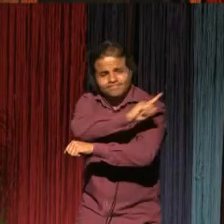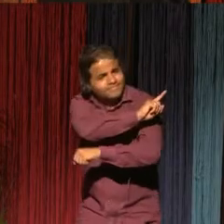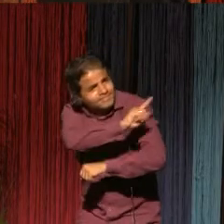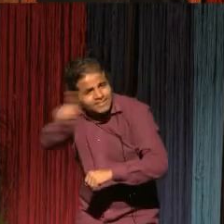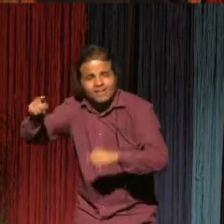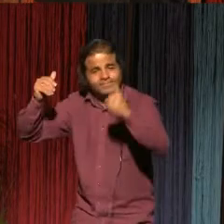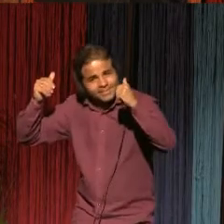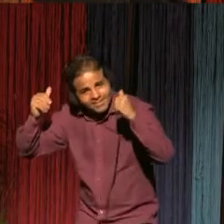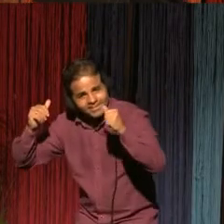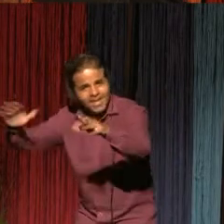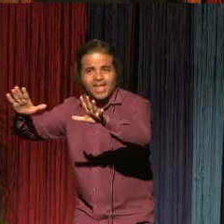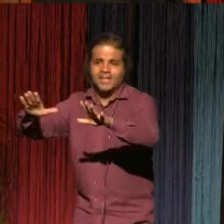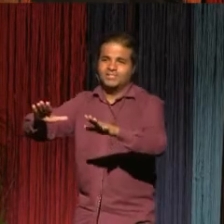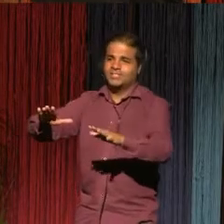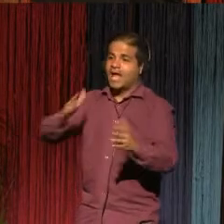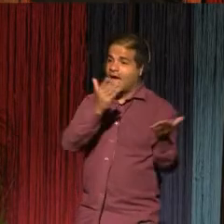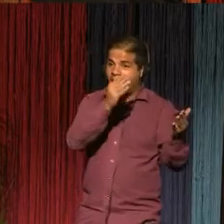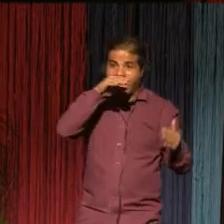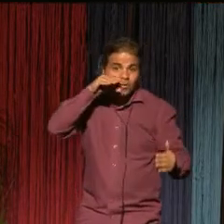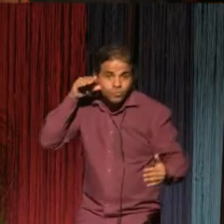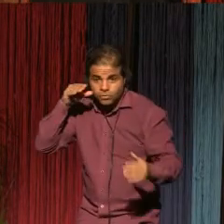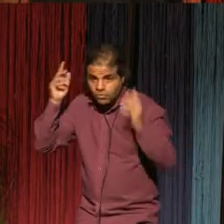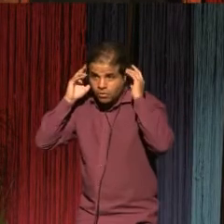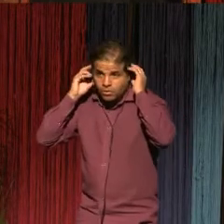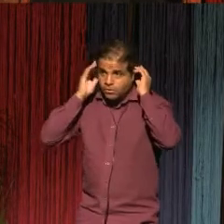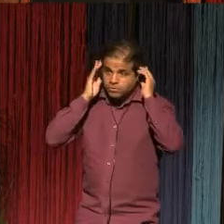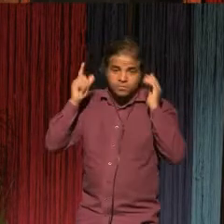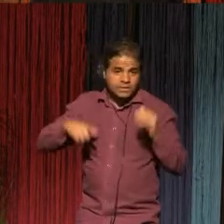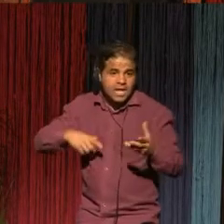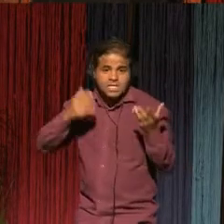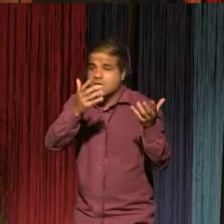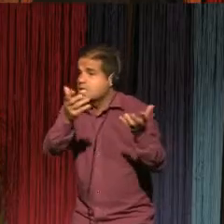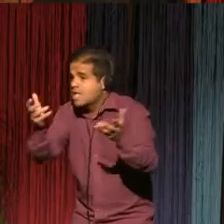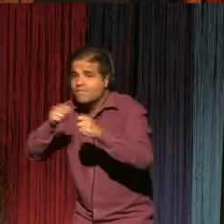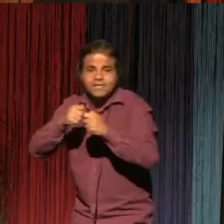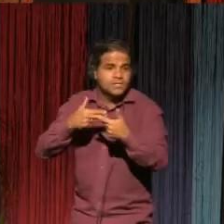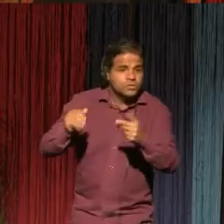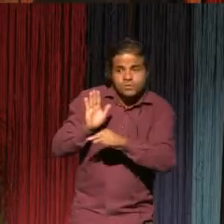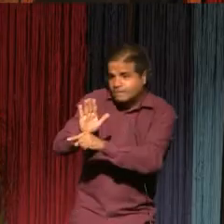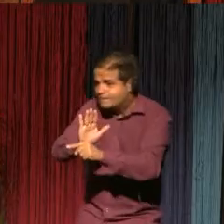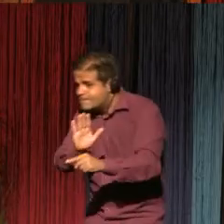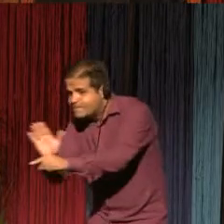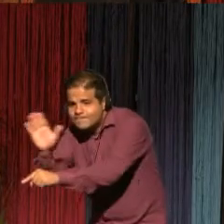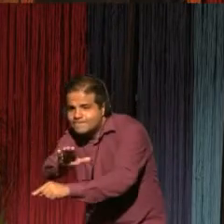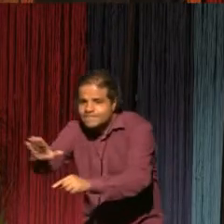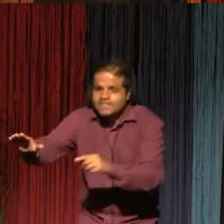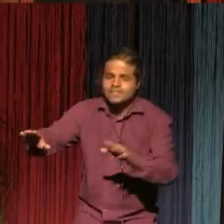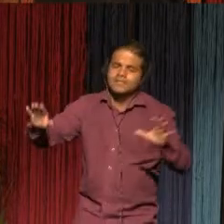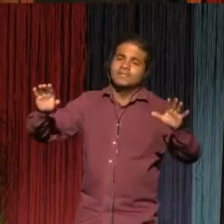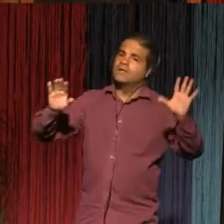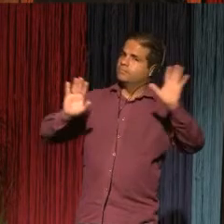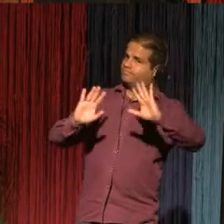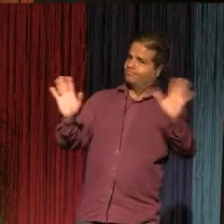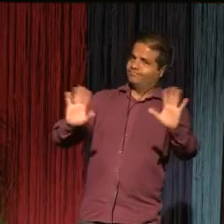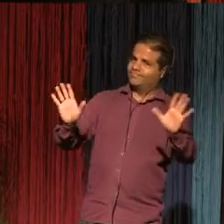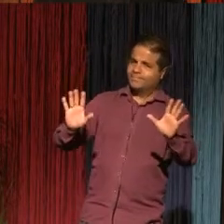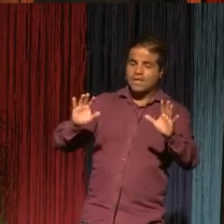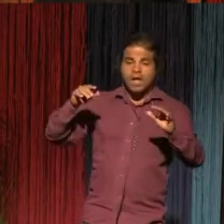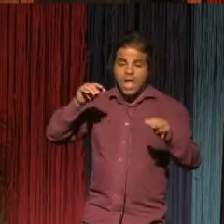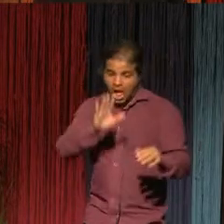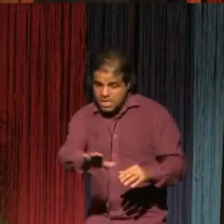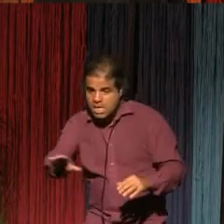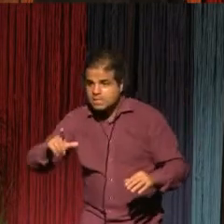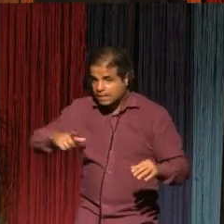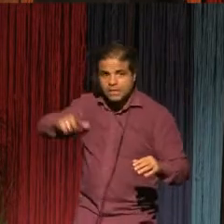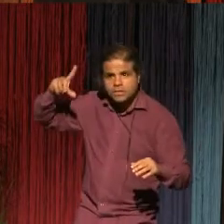ajudar. Os adultos tendem a querer fazer as coisas pelas crianças, mas mais é menos. Quando a criança está